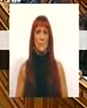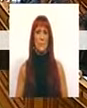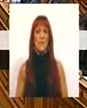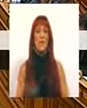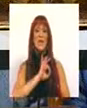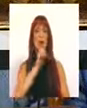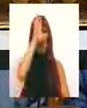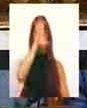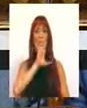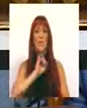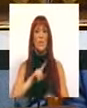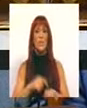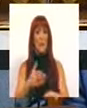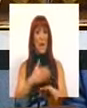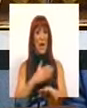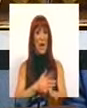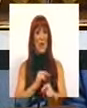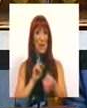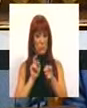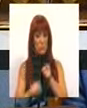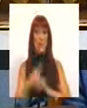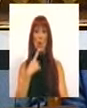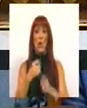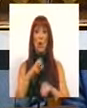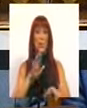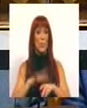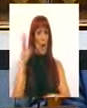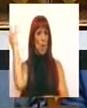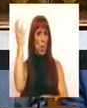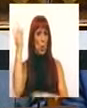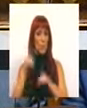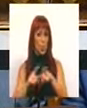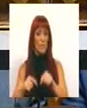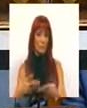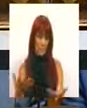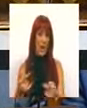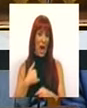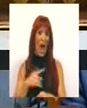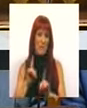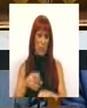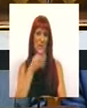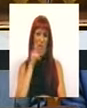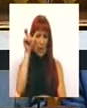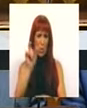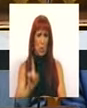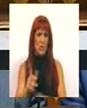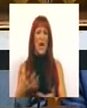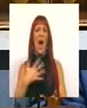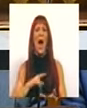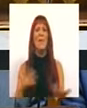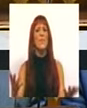Senhor Primeiro-Ministro, antes de entrar nas perguntas sobre cultura, é disso que queria começar por falar consigo,